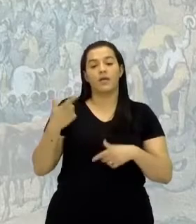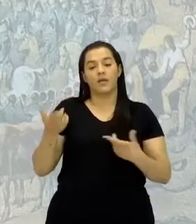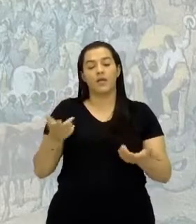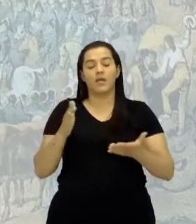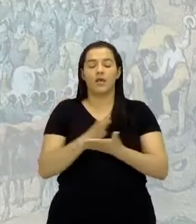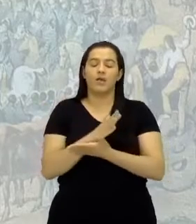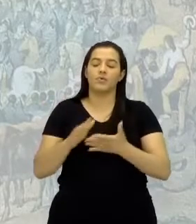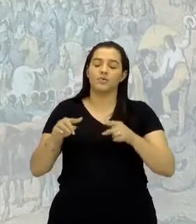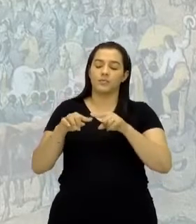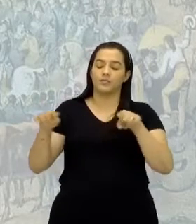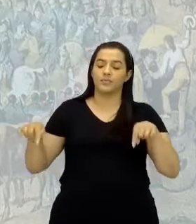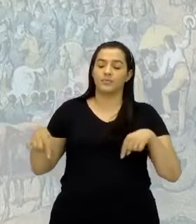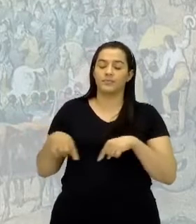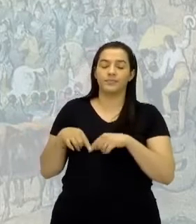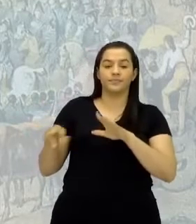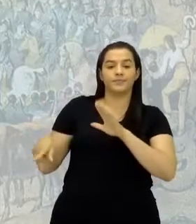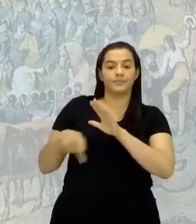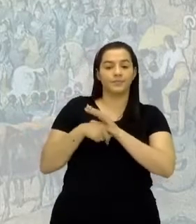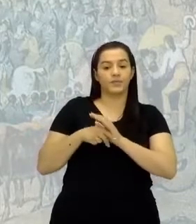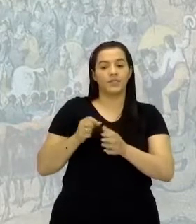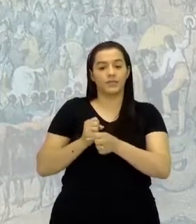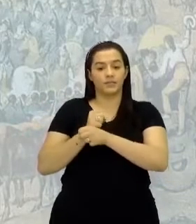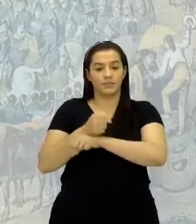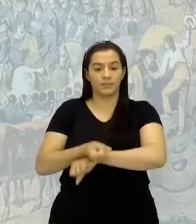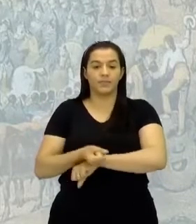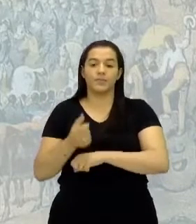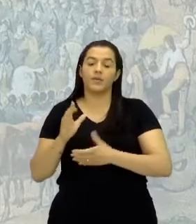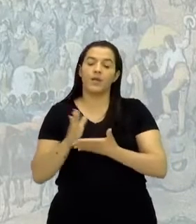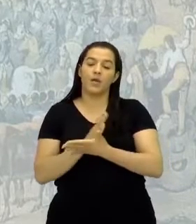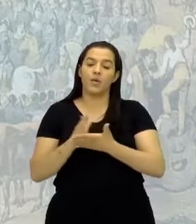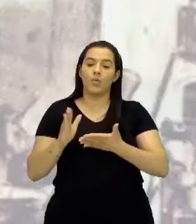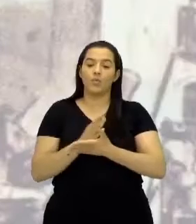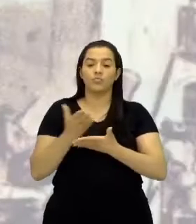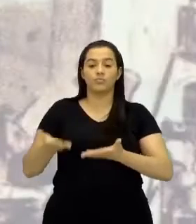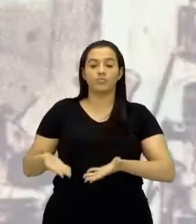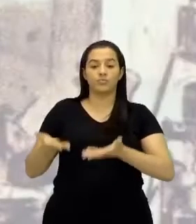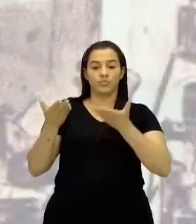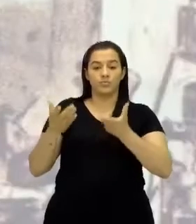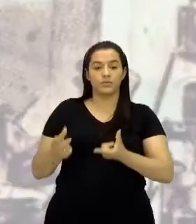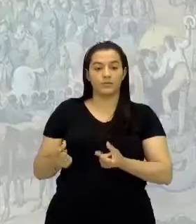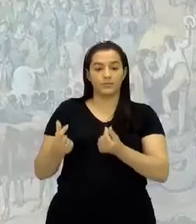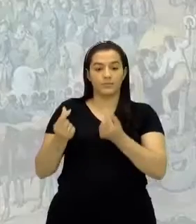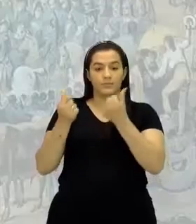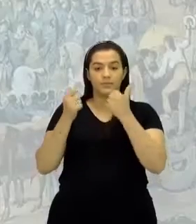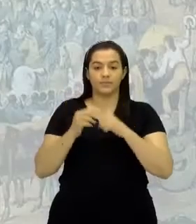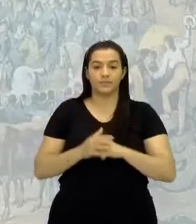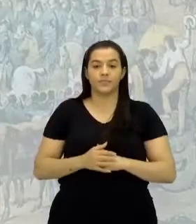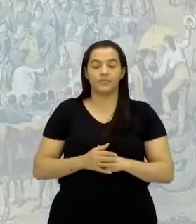grandes proprietários de terra e de escravos, autoridades provinciais e comerciais.